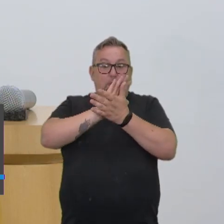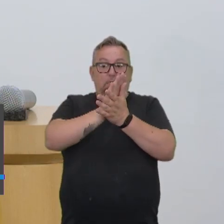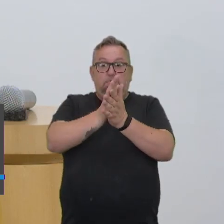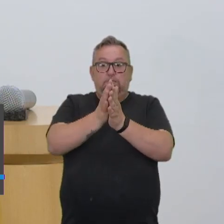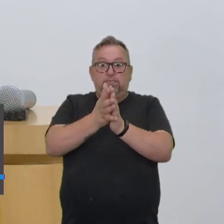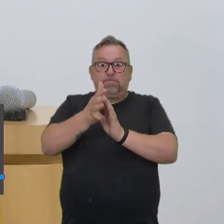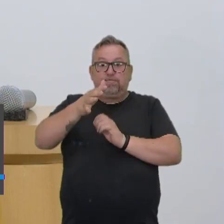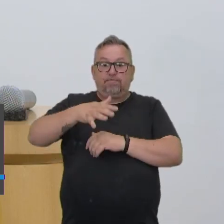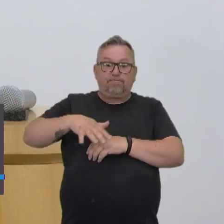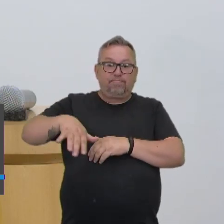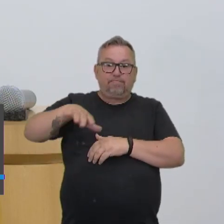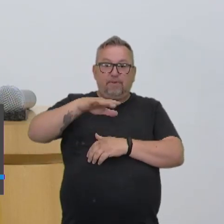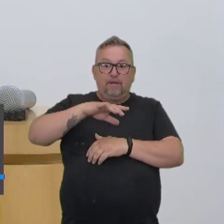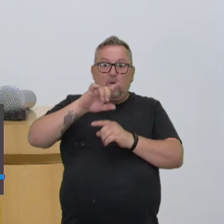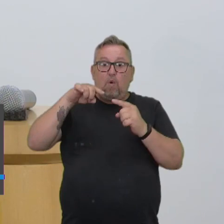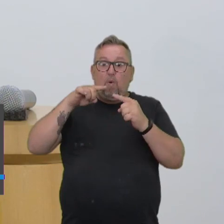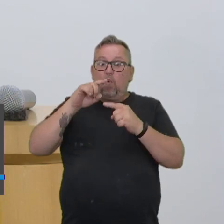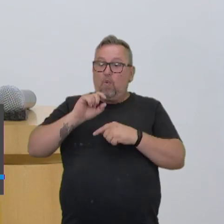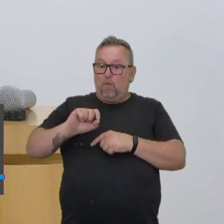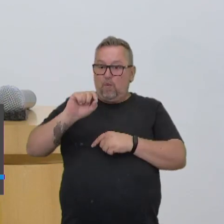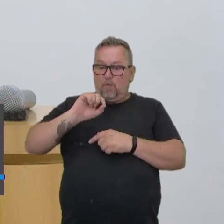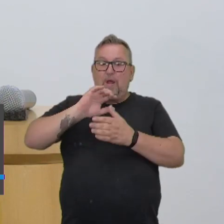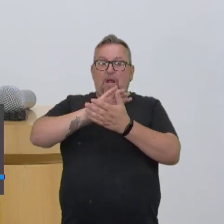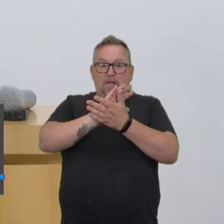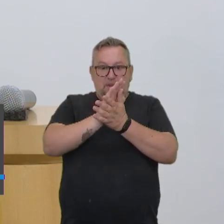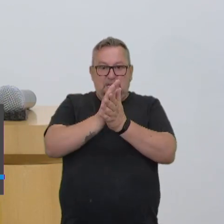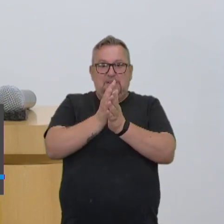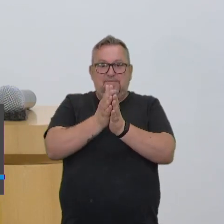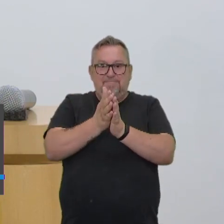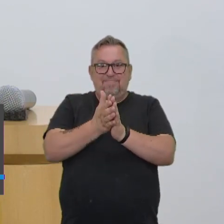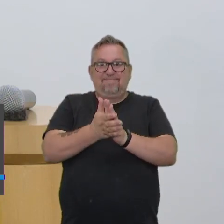única função dela é destruir,